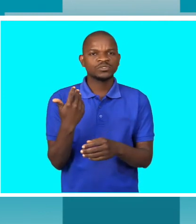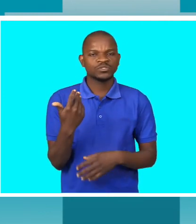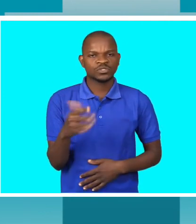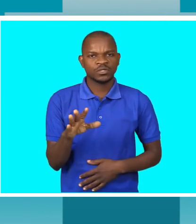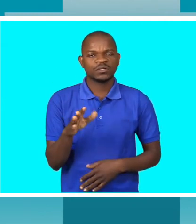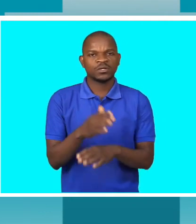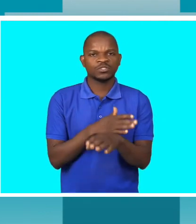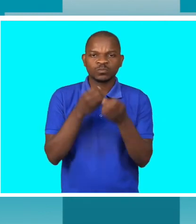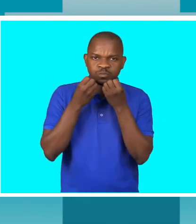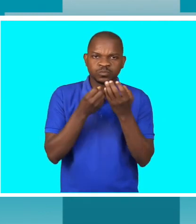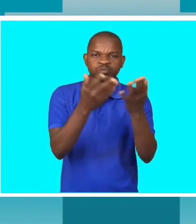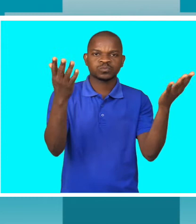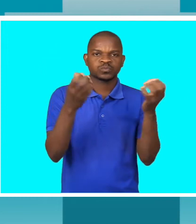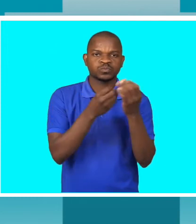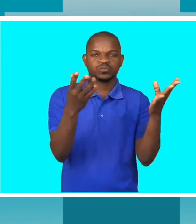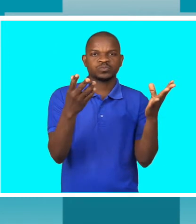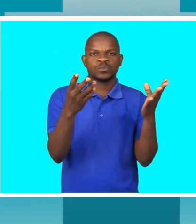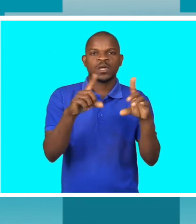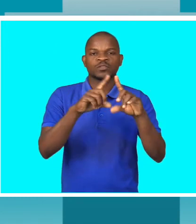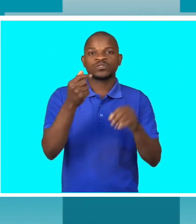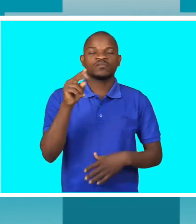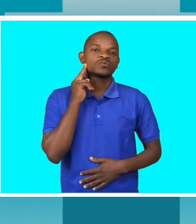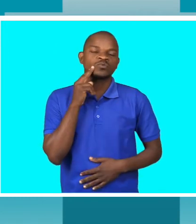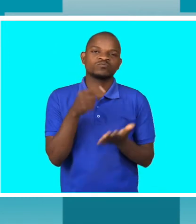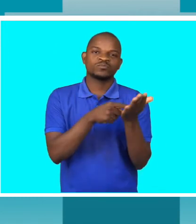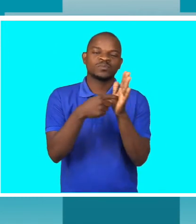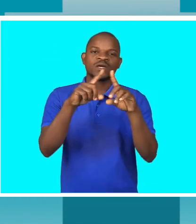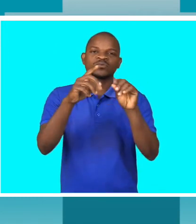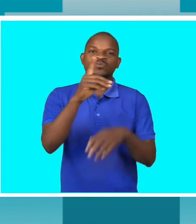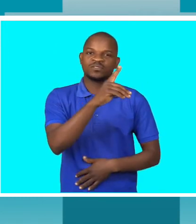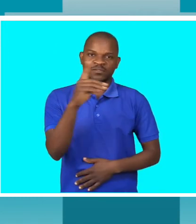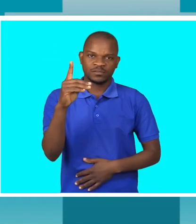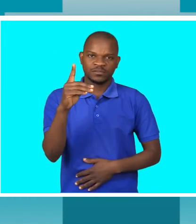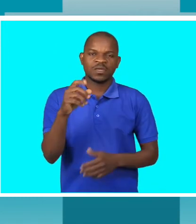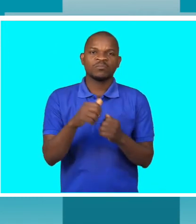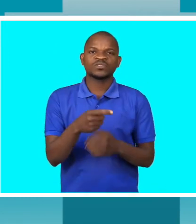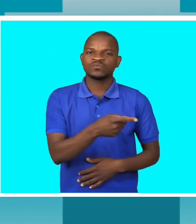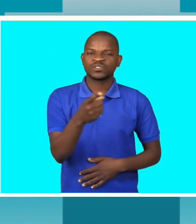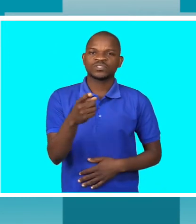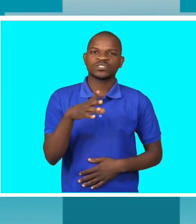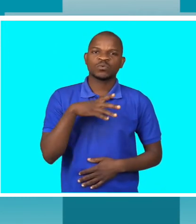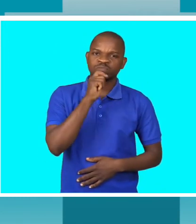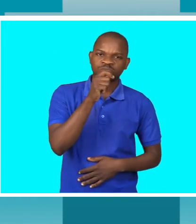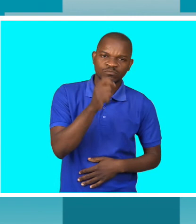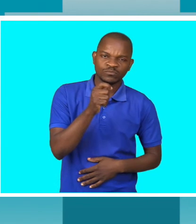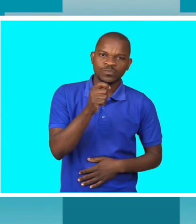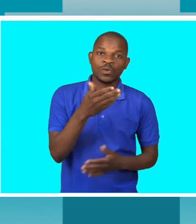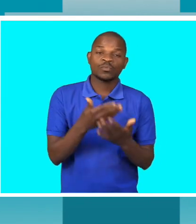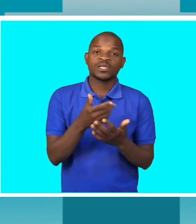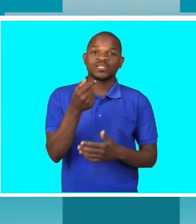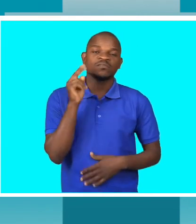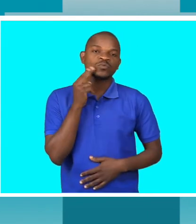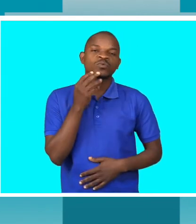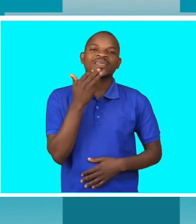pessoas com deficiência são de parabéns e eu acho que é um canal que vale a pena que vale a pena apostar-se nele